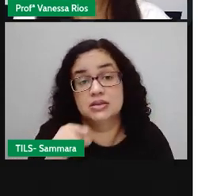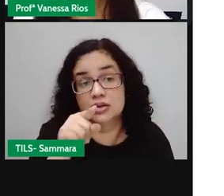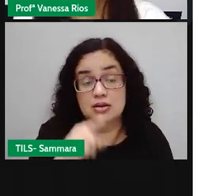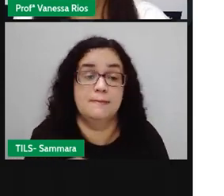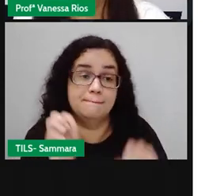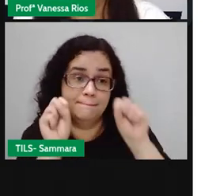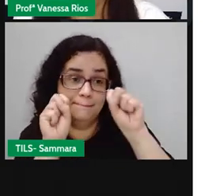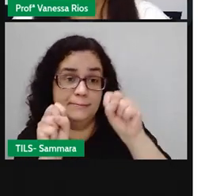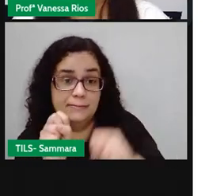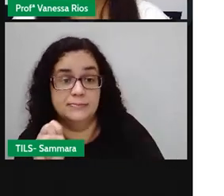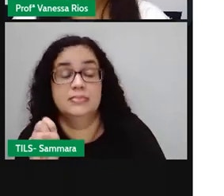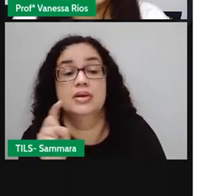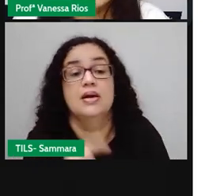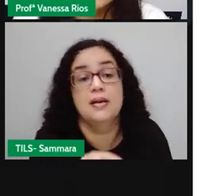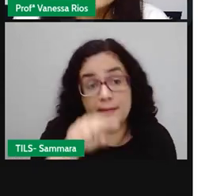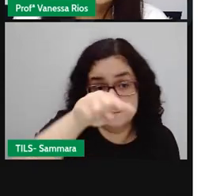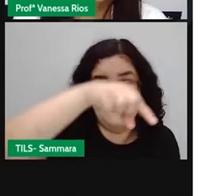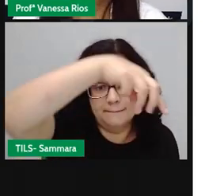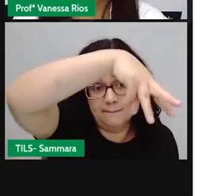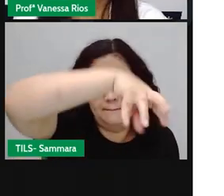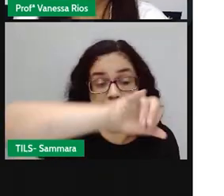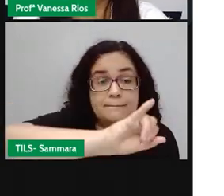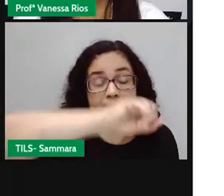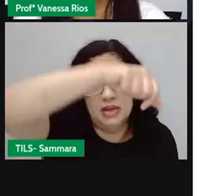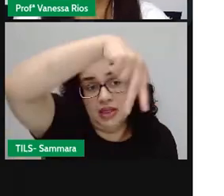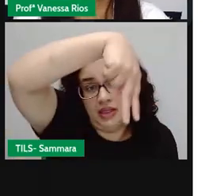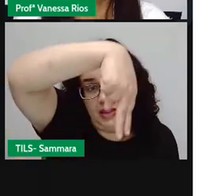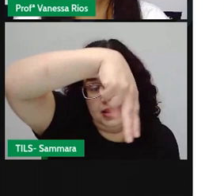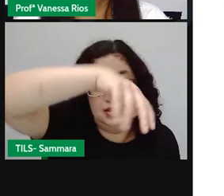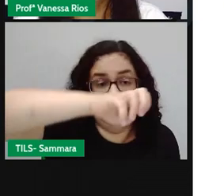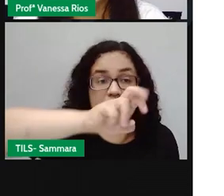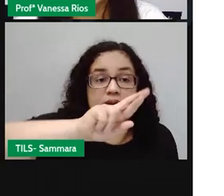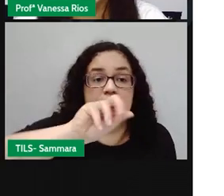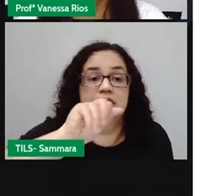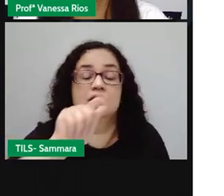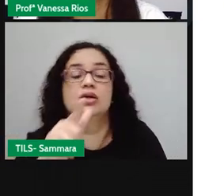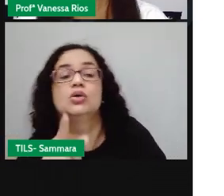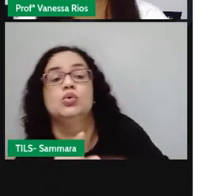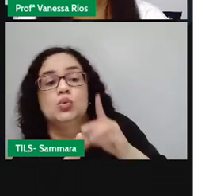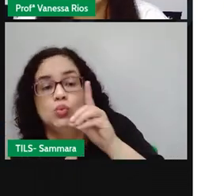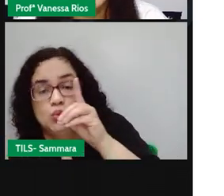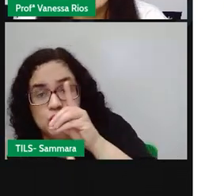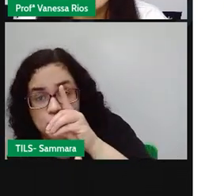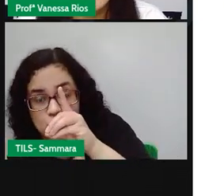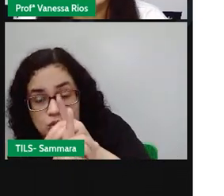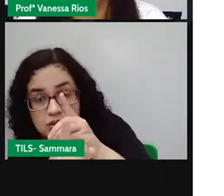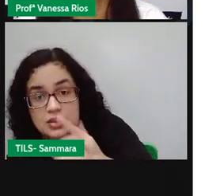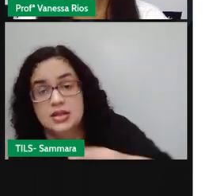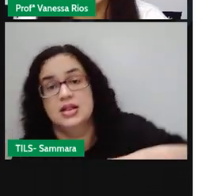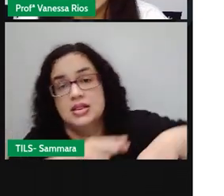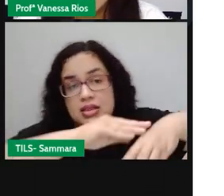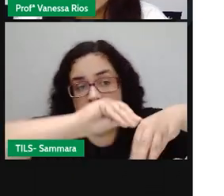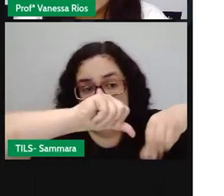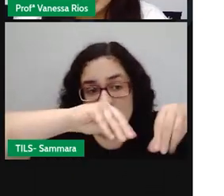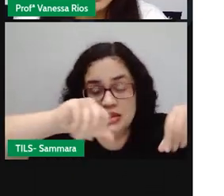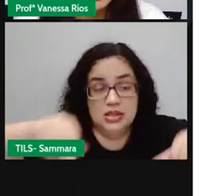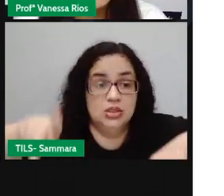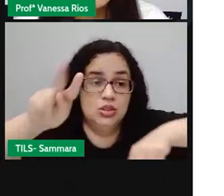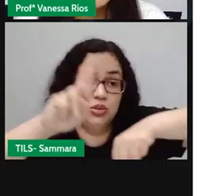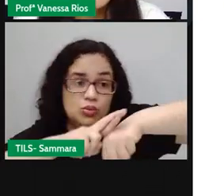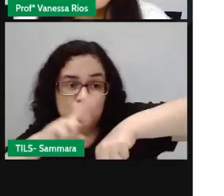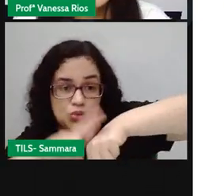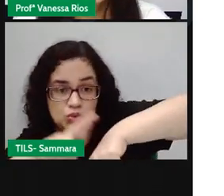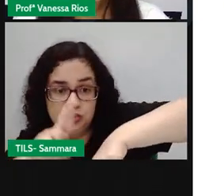eles podem ser de origem mineral, no caso aí encontrados no solo, né, em camadas da terra, nas